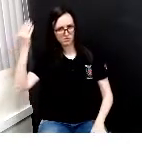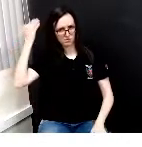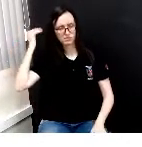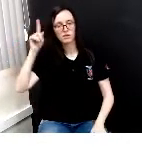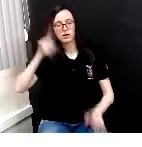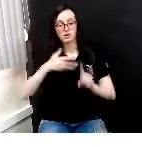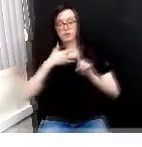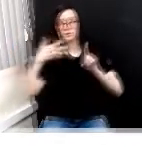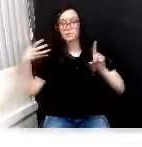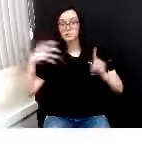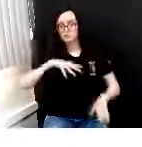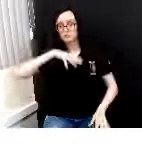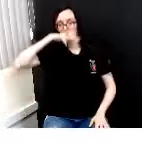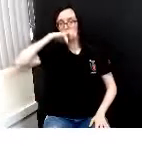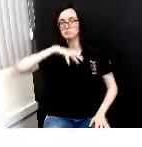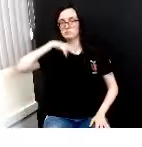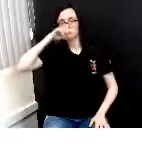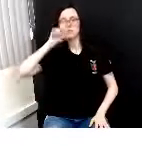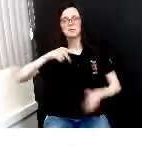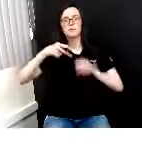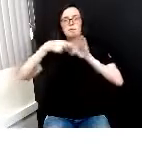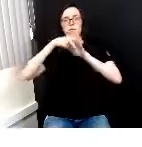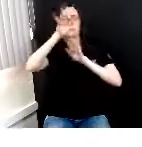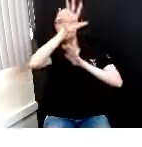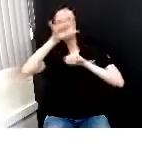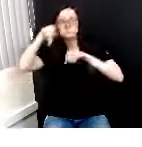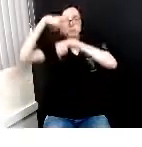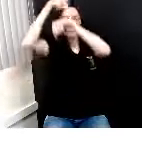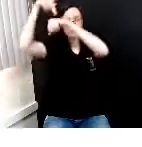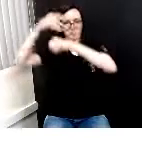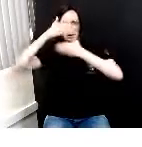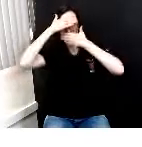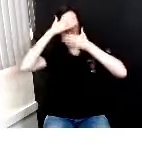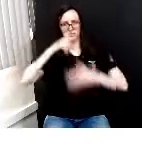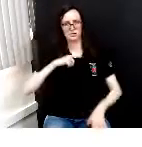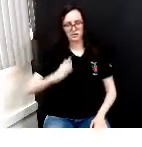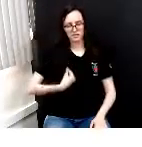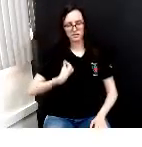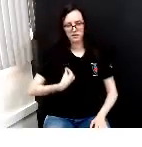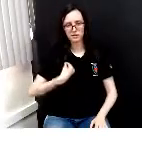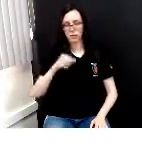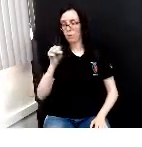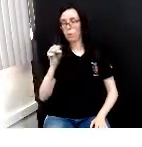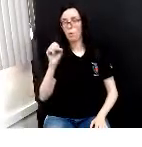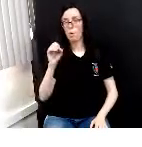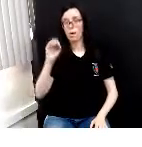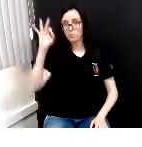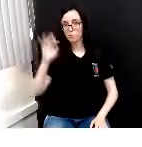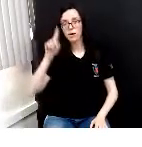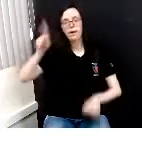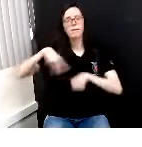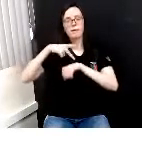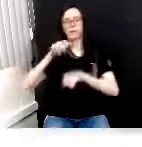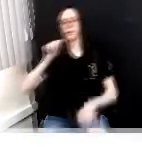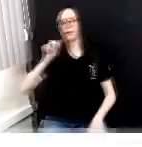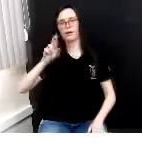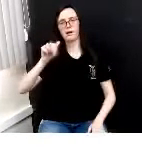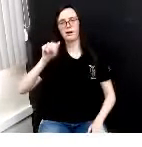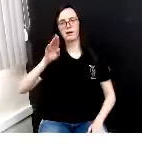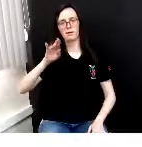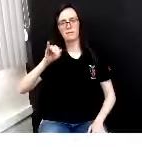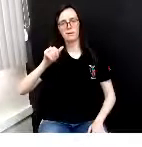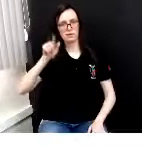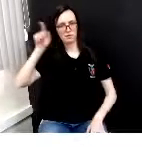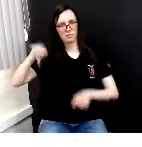síndrome respiratória do Oriente Médio. 80% dos casos ocorreram na Arábia Saudita e ela